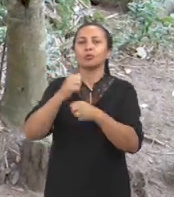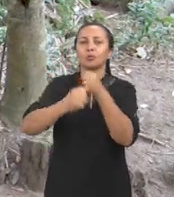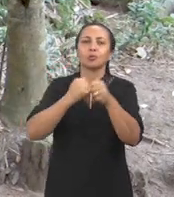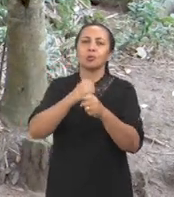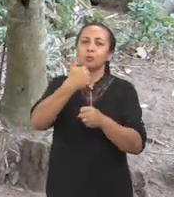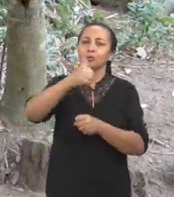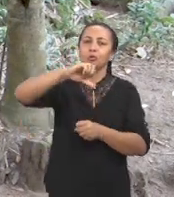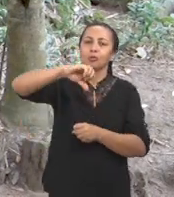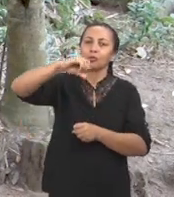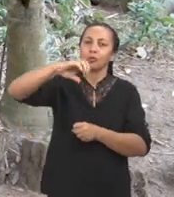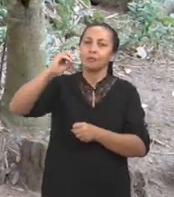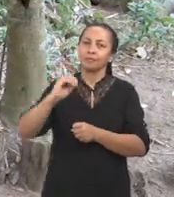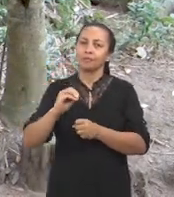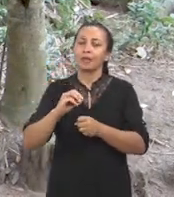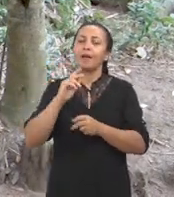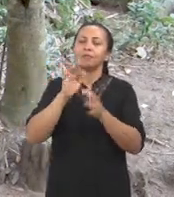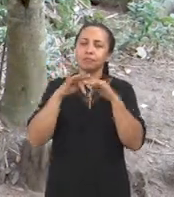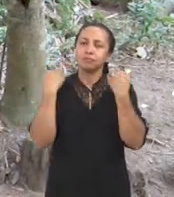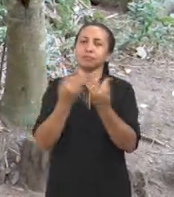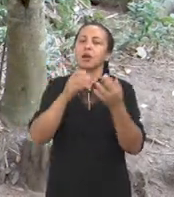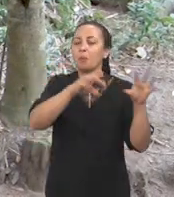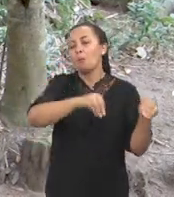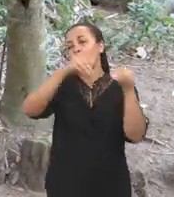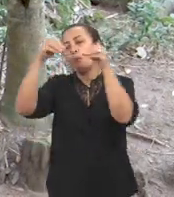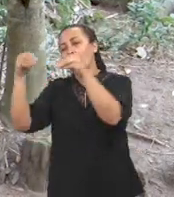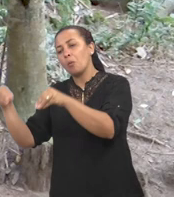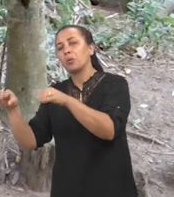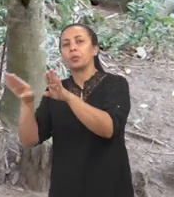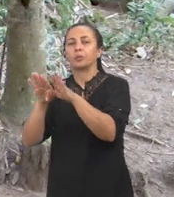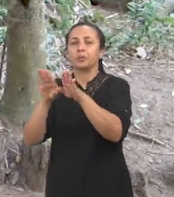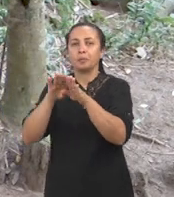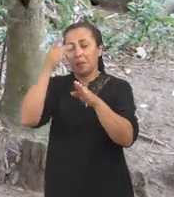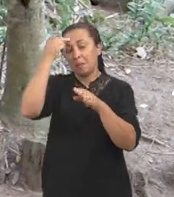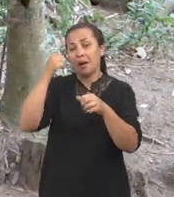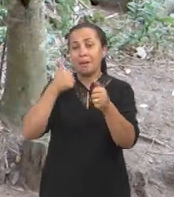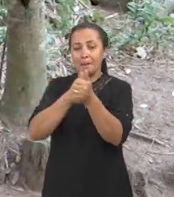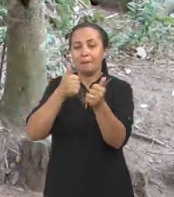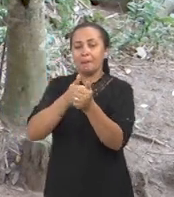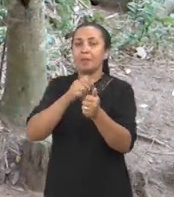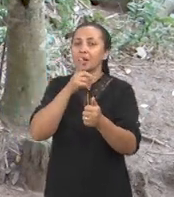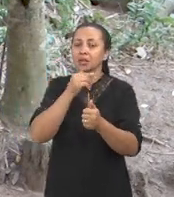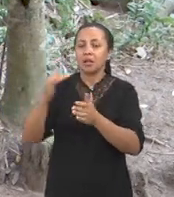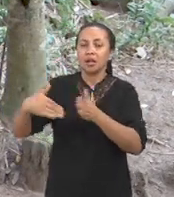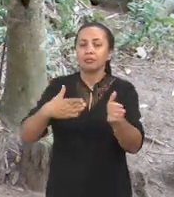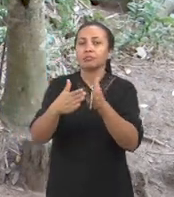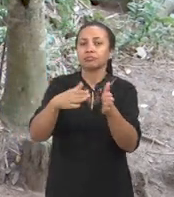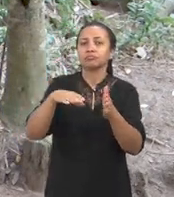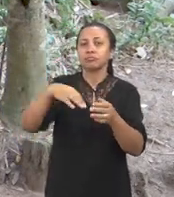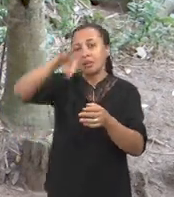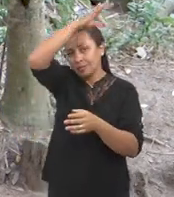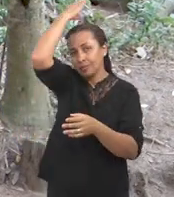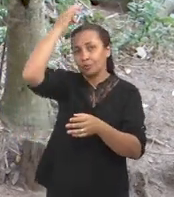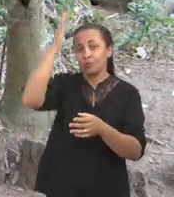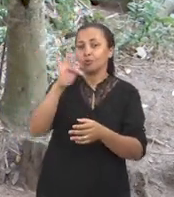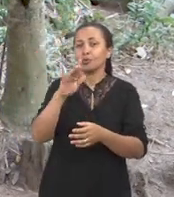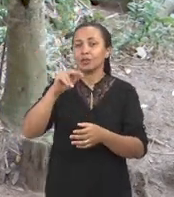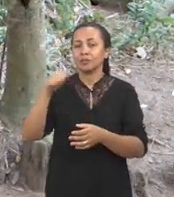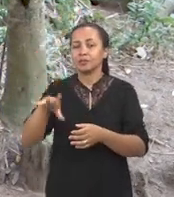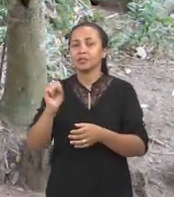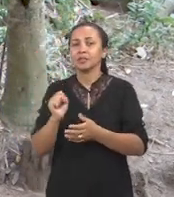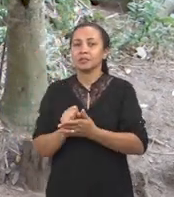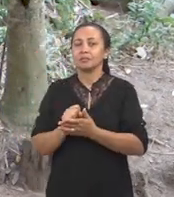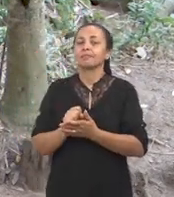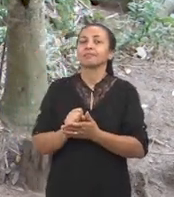muitas famílias precisaram ser deslocados para a comunidade dos haramein também às margens do rio São Francisco a 107 km